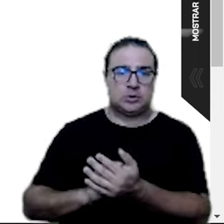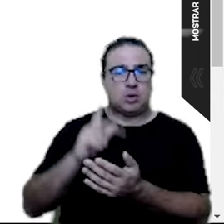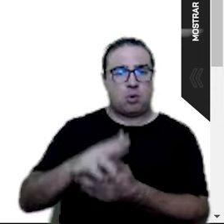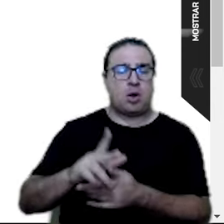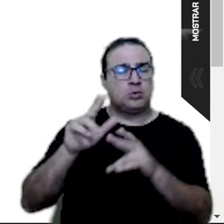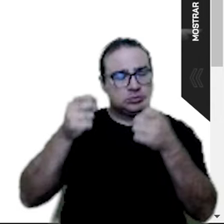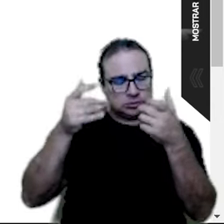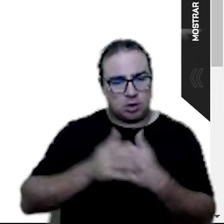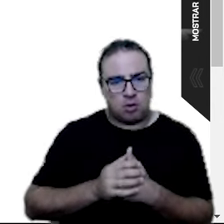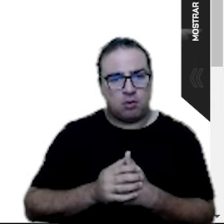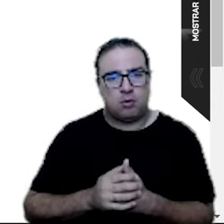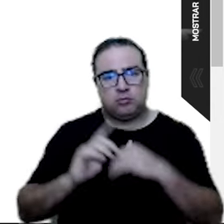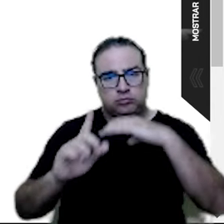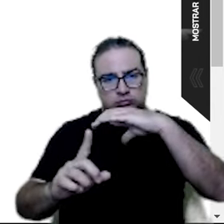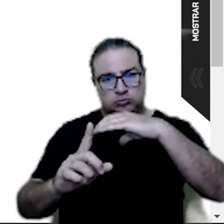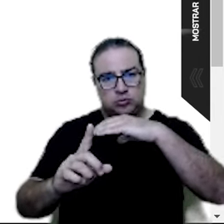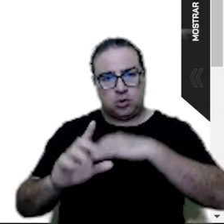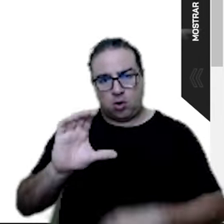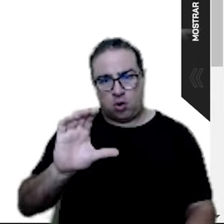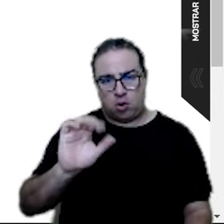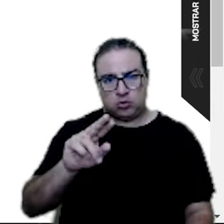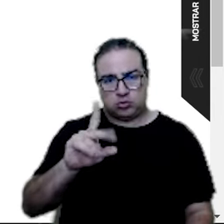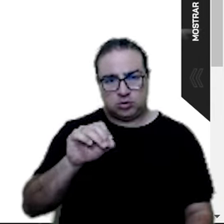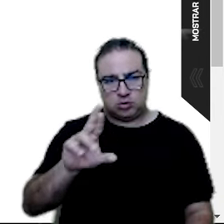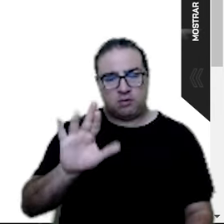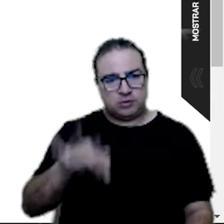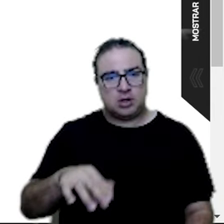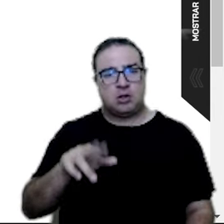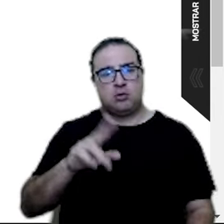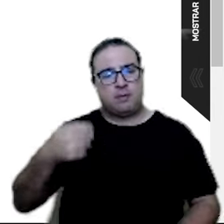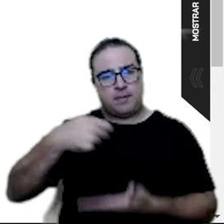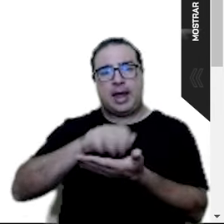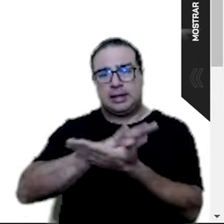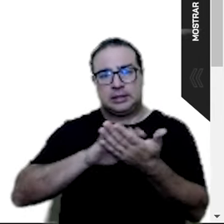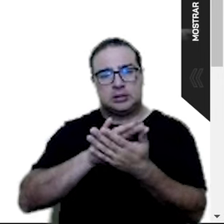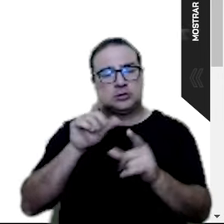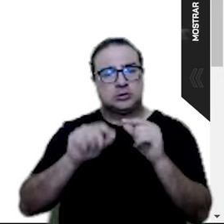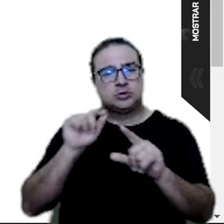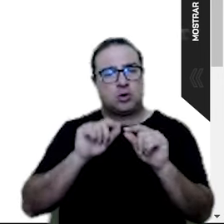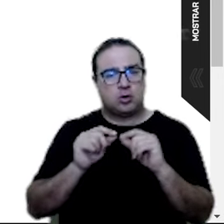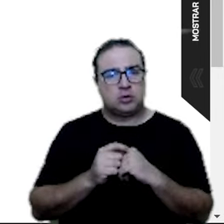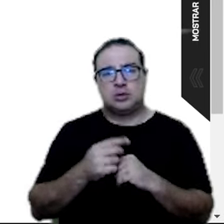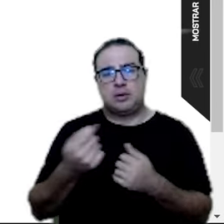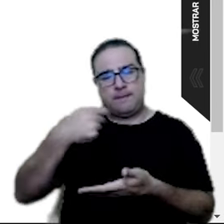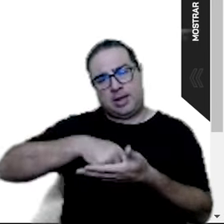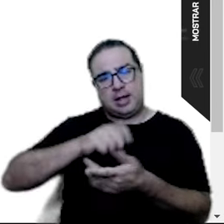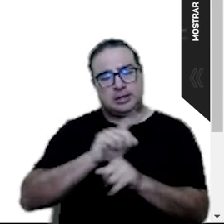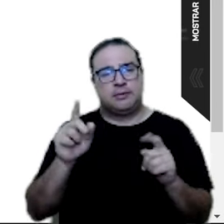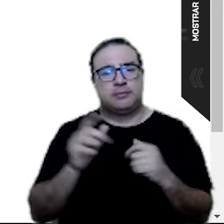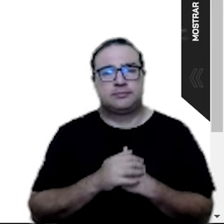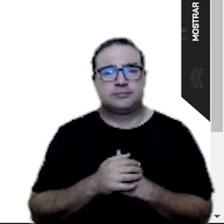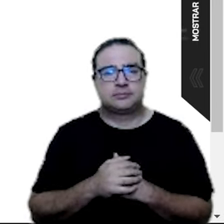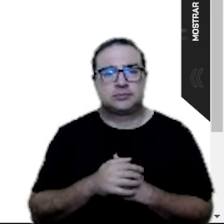aquela mesma situação consumidor final não contribuinte né Ah ele é não contribuinte então eu vou e seleciono aqui não